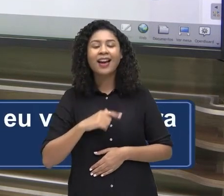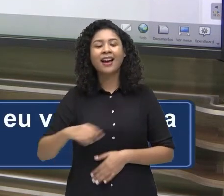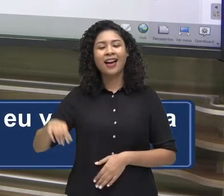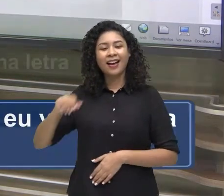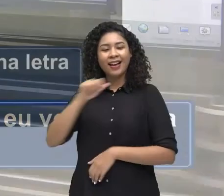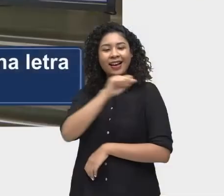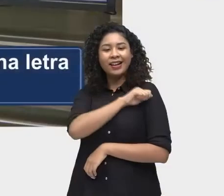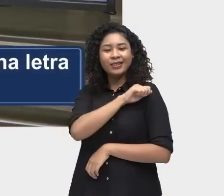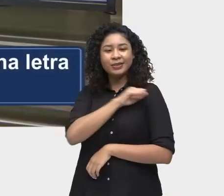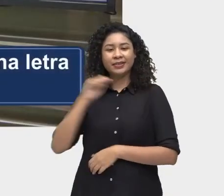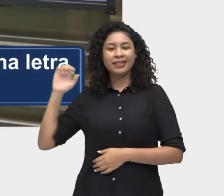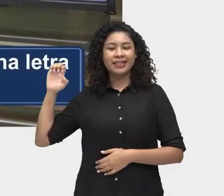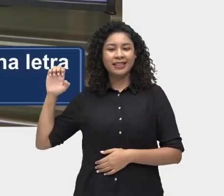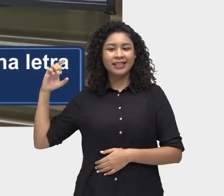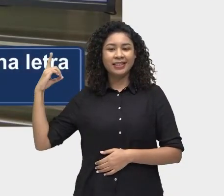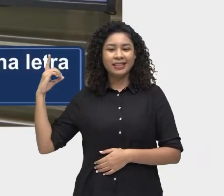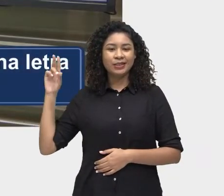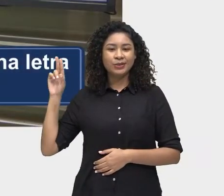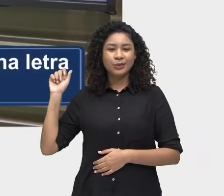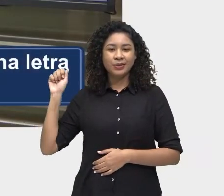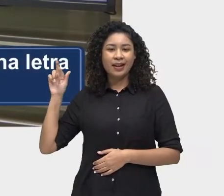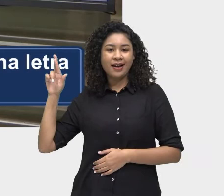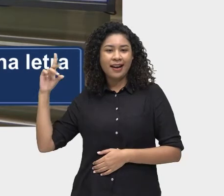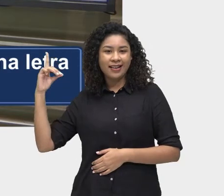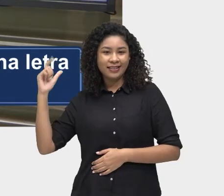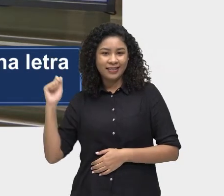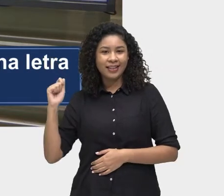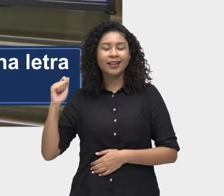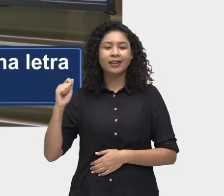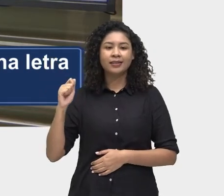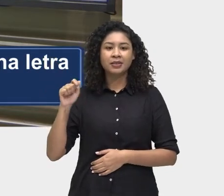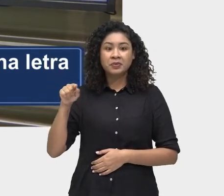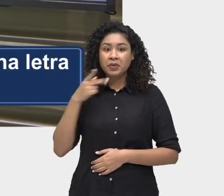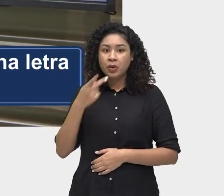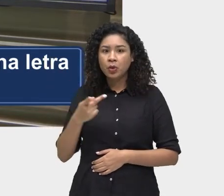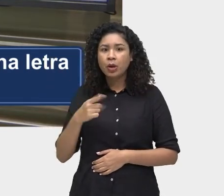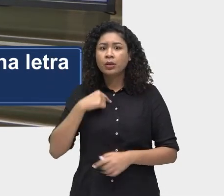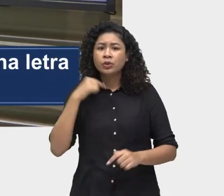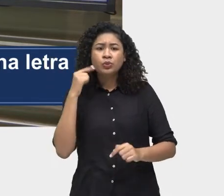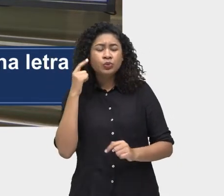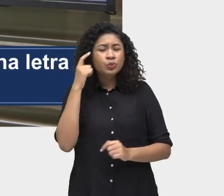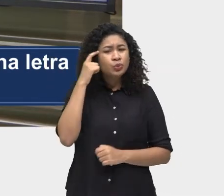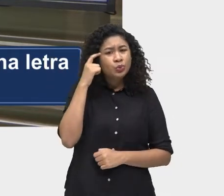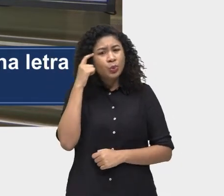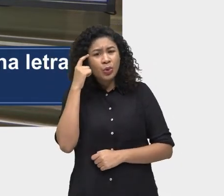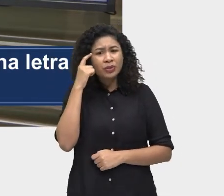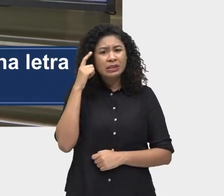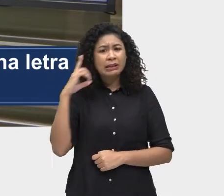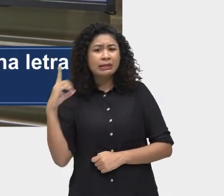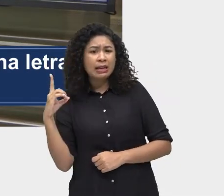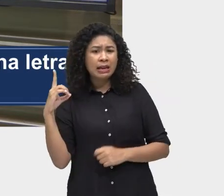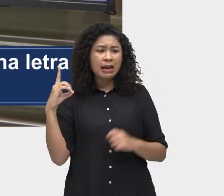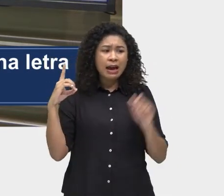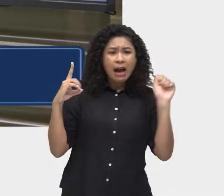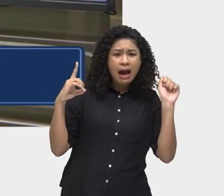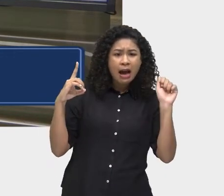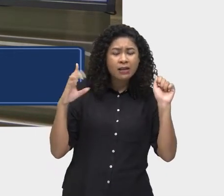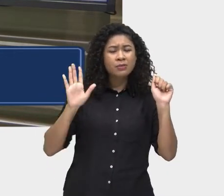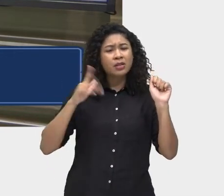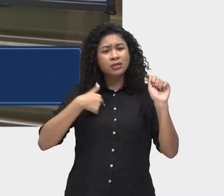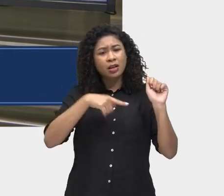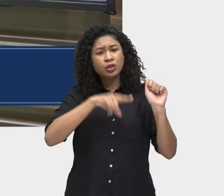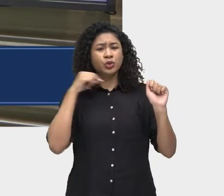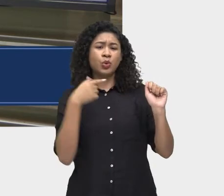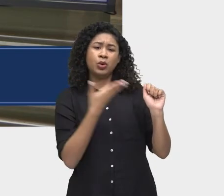Eduarda, que respondeu aí: estou em dúvida se é a letra D ou a letra A, mas eu vou na letra A. Aguarda aí, Eduarda, que a gente